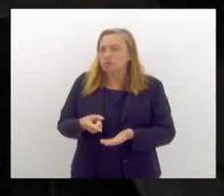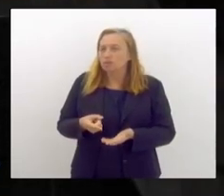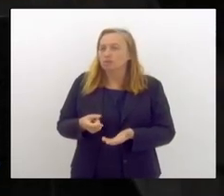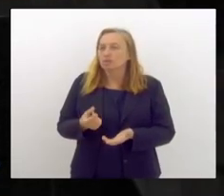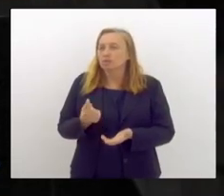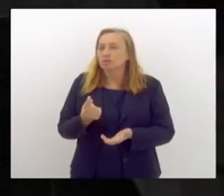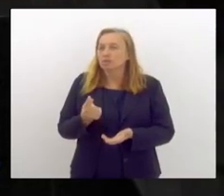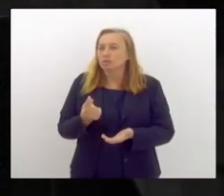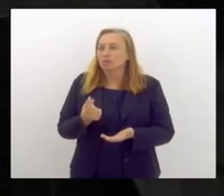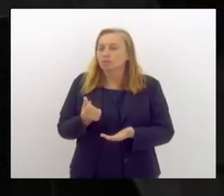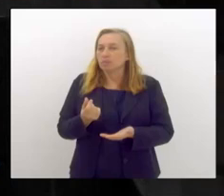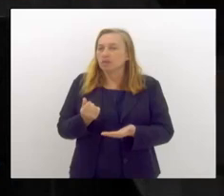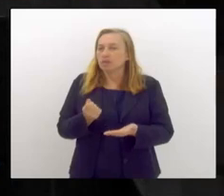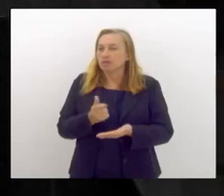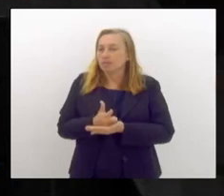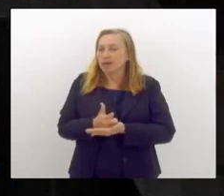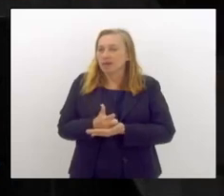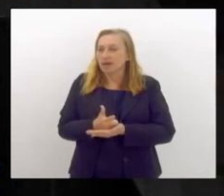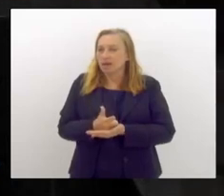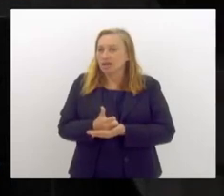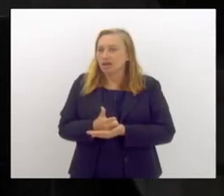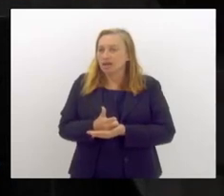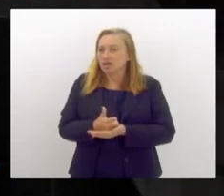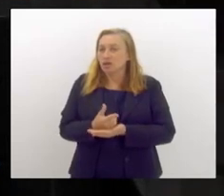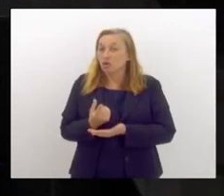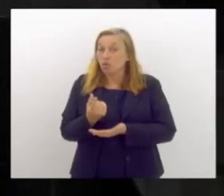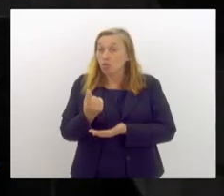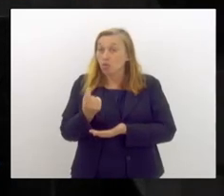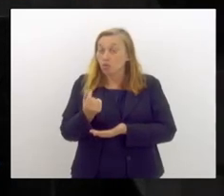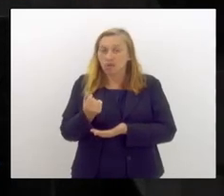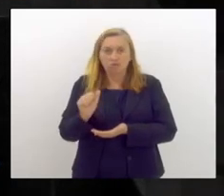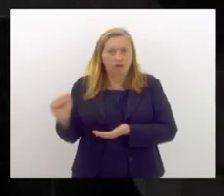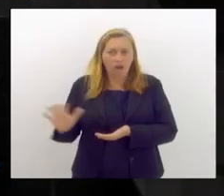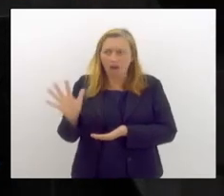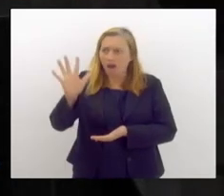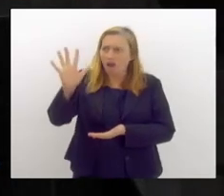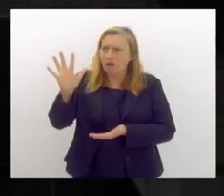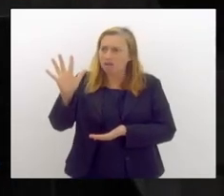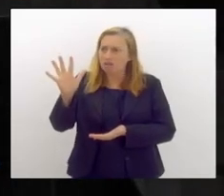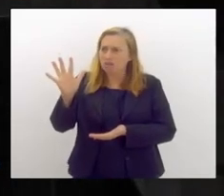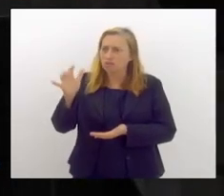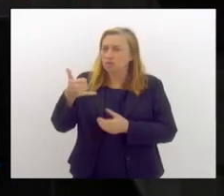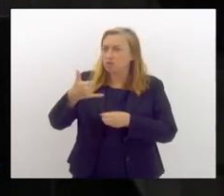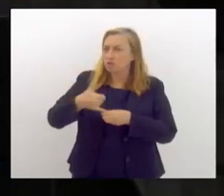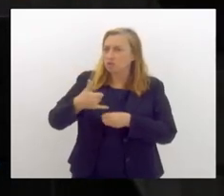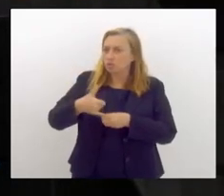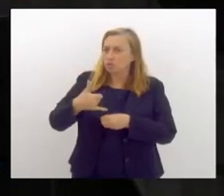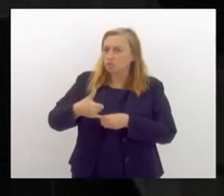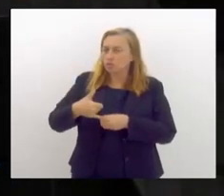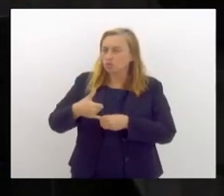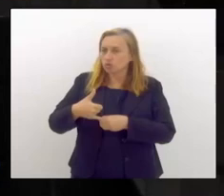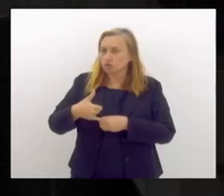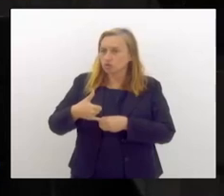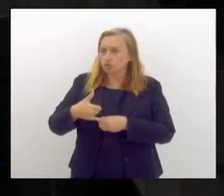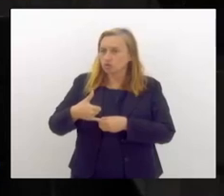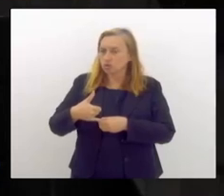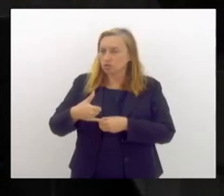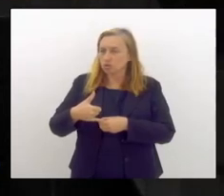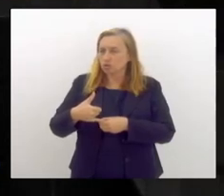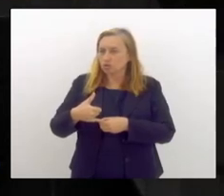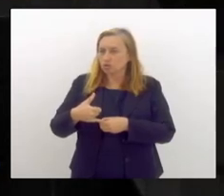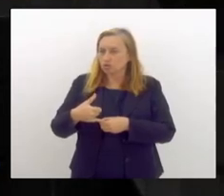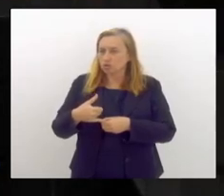preço do combustível no céu, passou a cotar o combustível no mercado interno